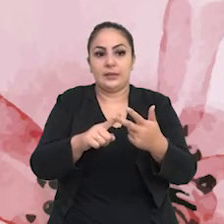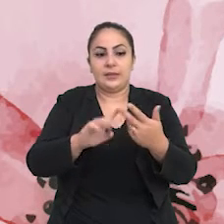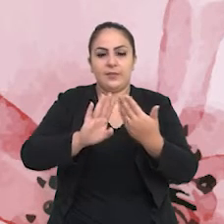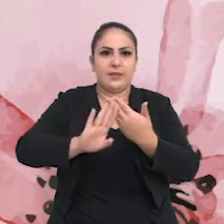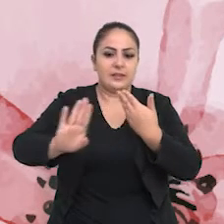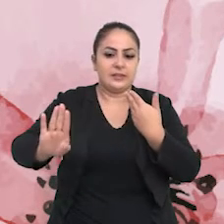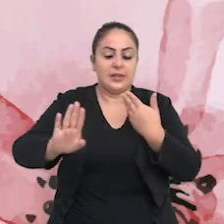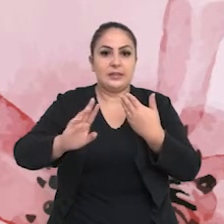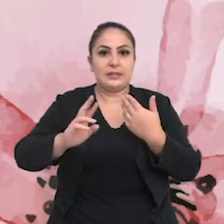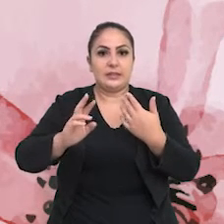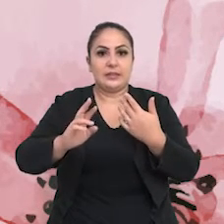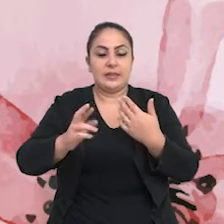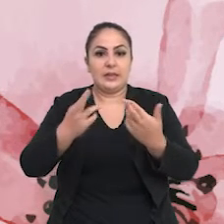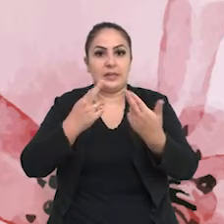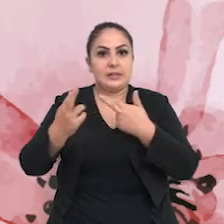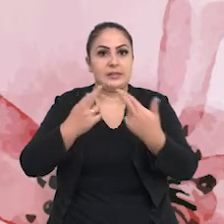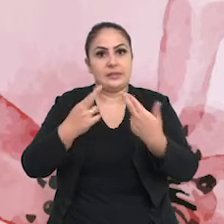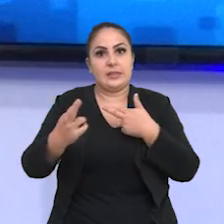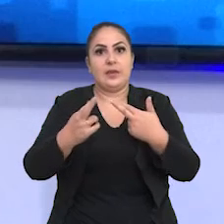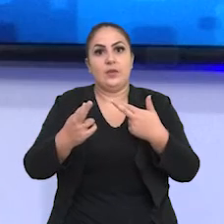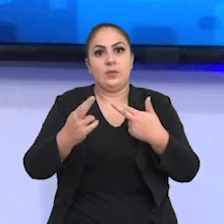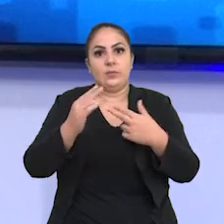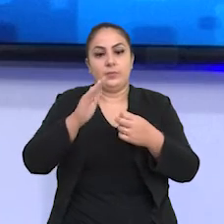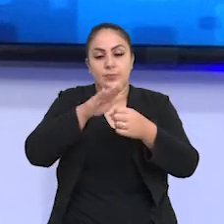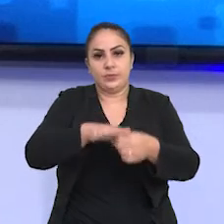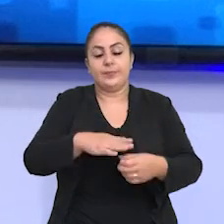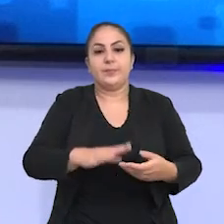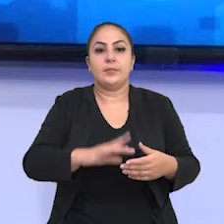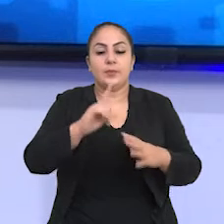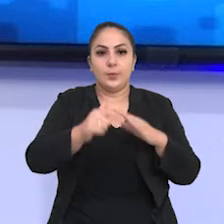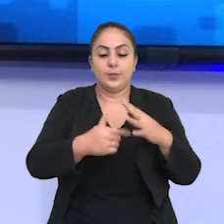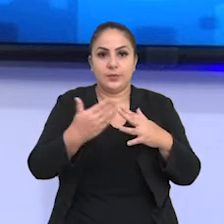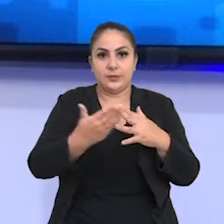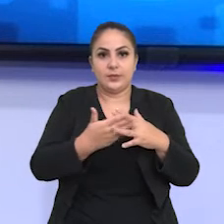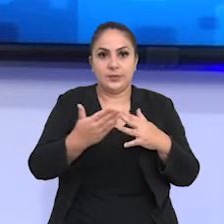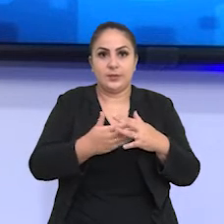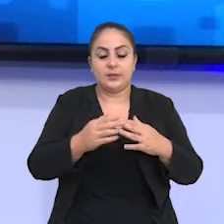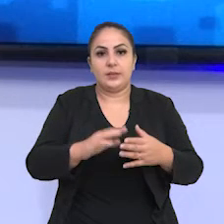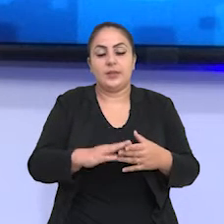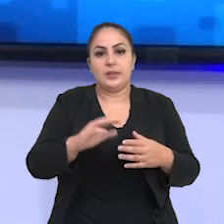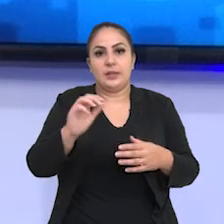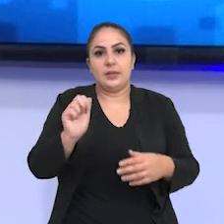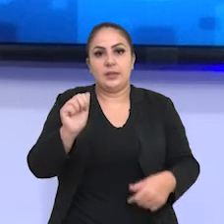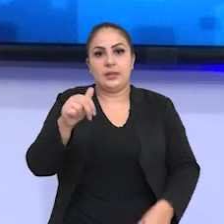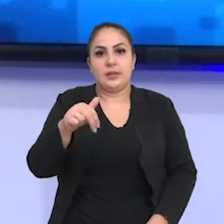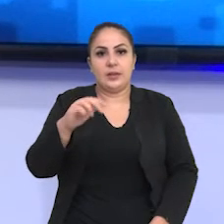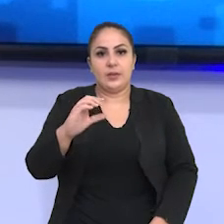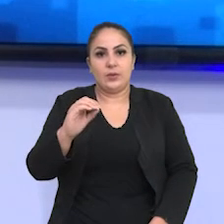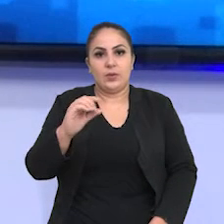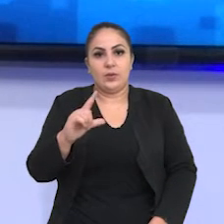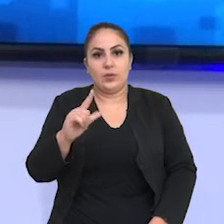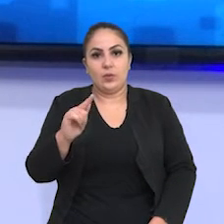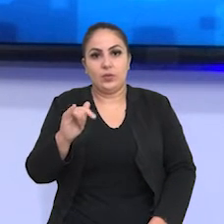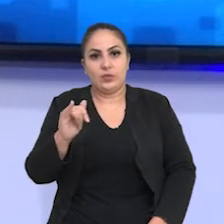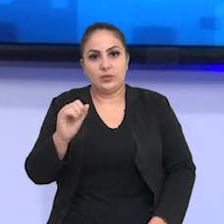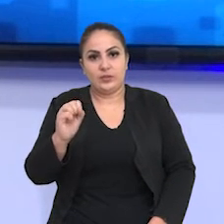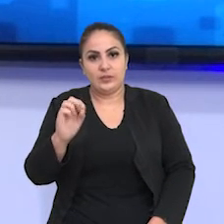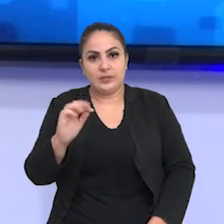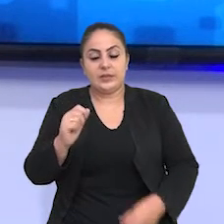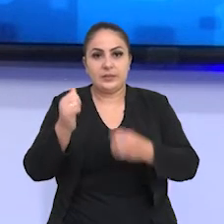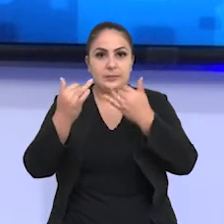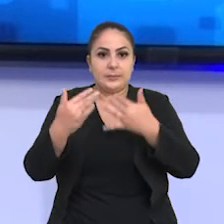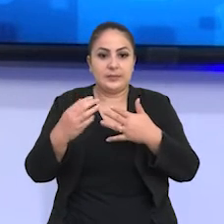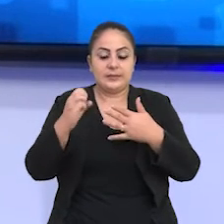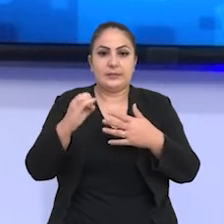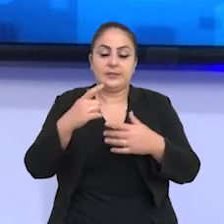nos afastar de relacionamentos abusivos. E no segundo bloco, oncologista esclarece se vacina